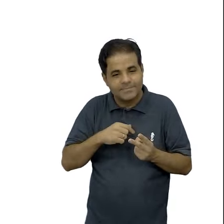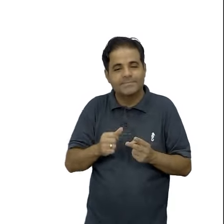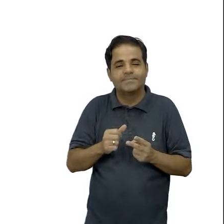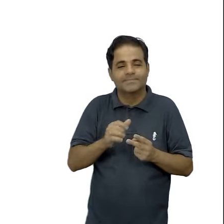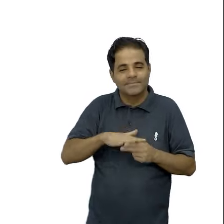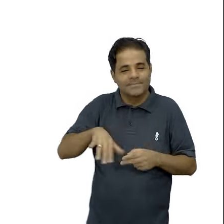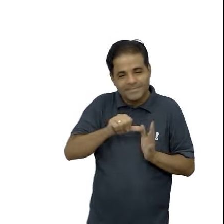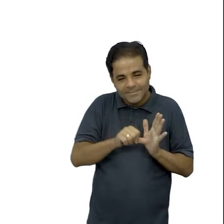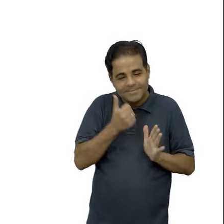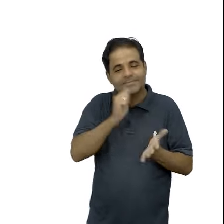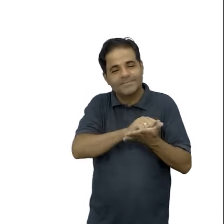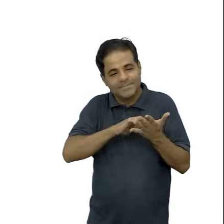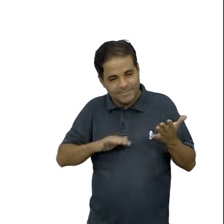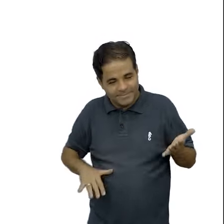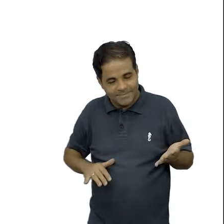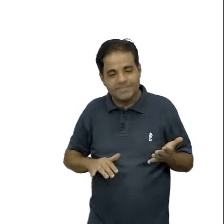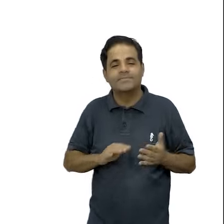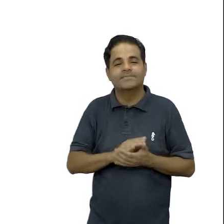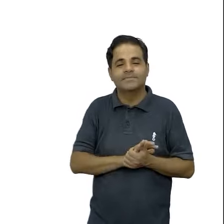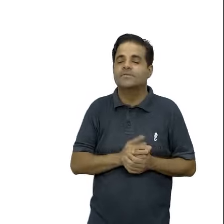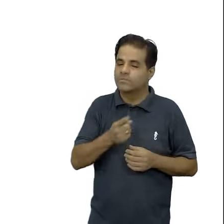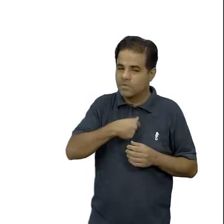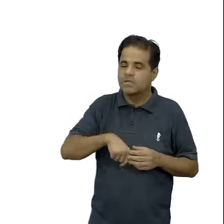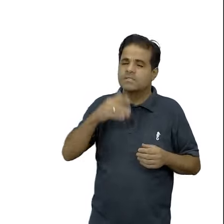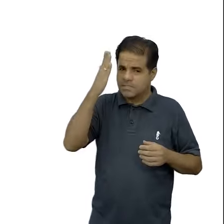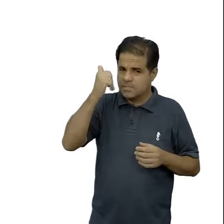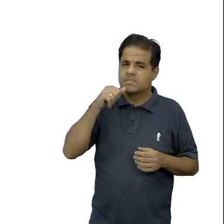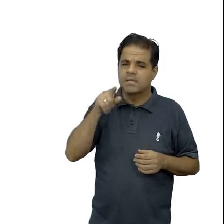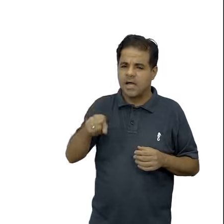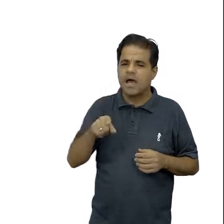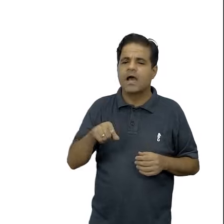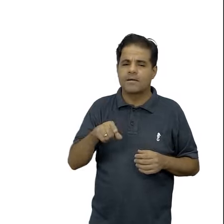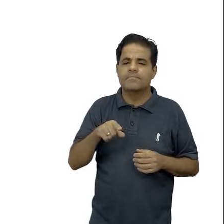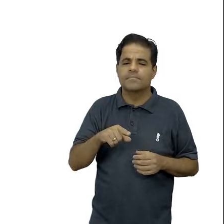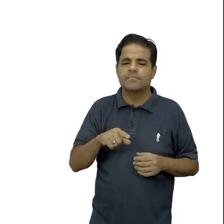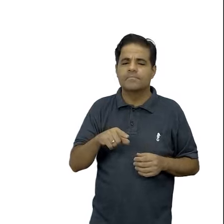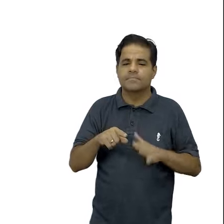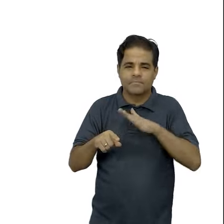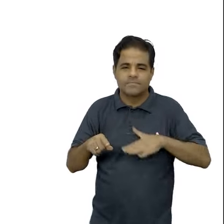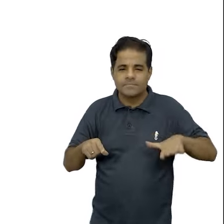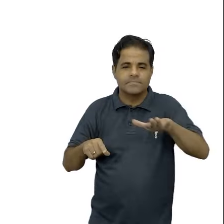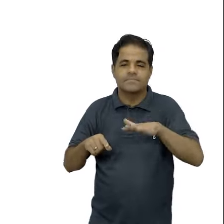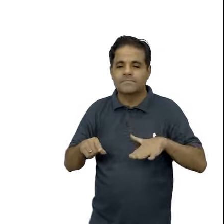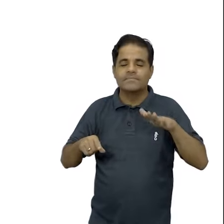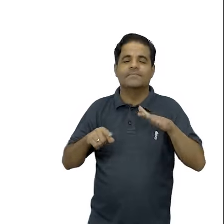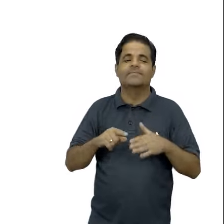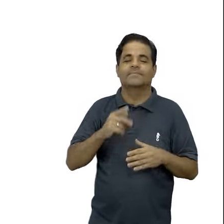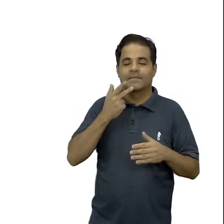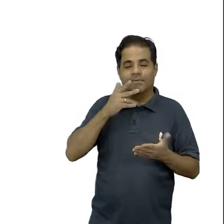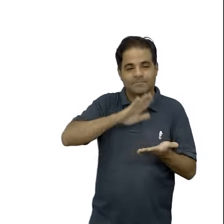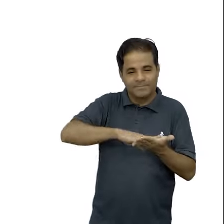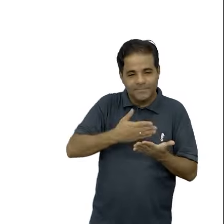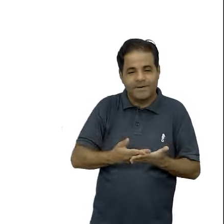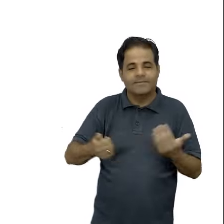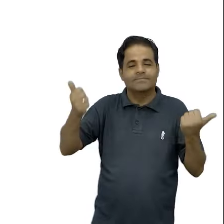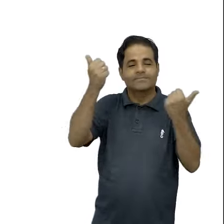primeira atividade, a gente sabe, né, que totaliza 10